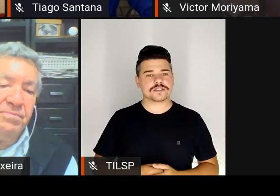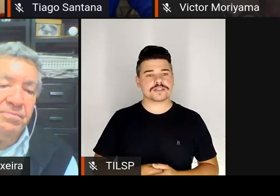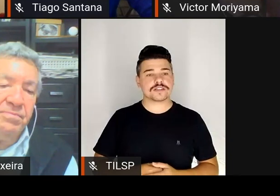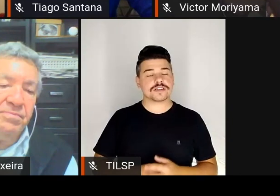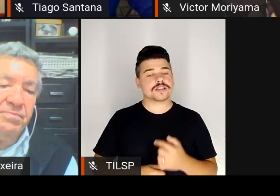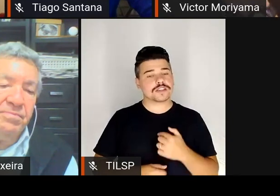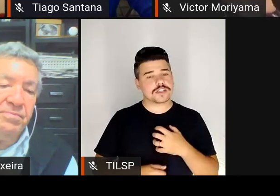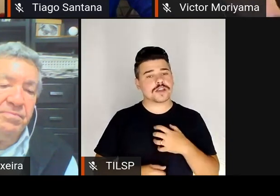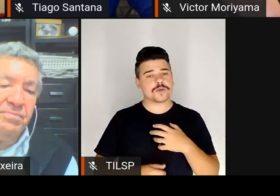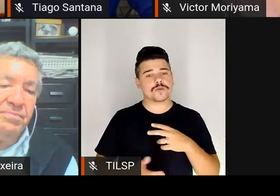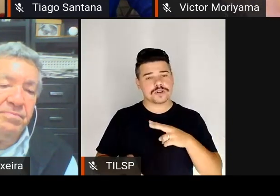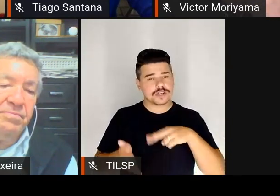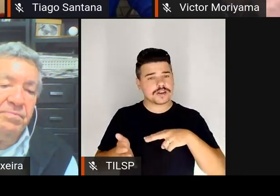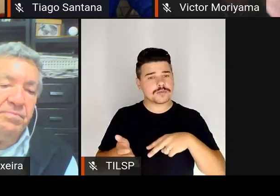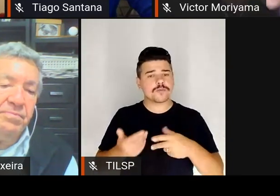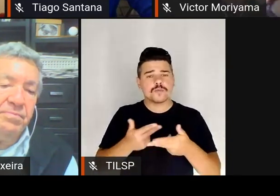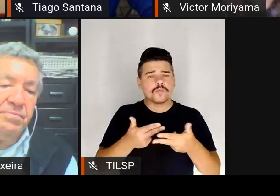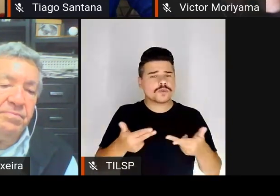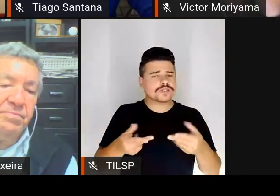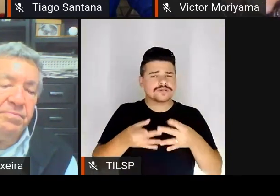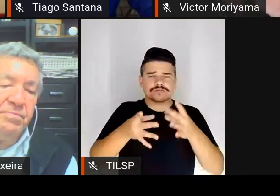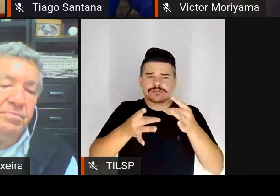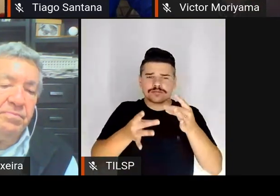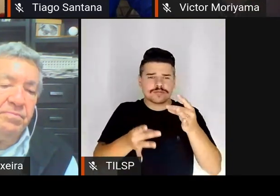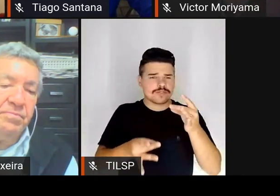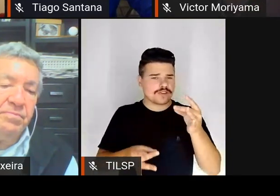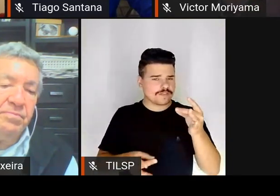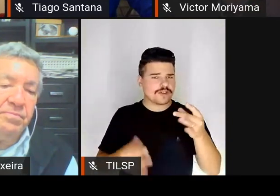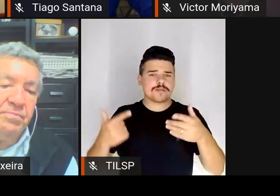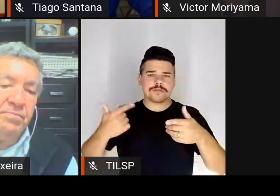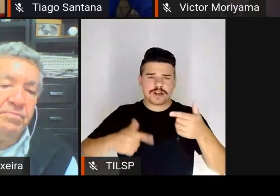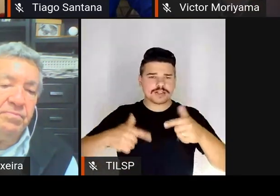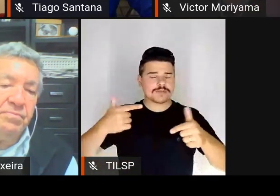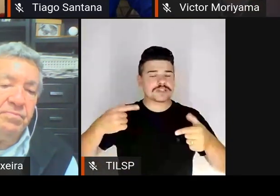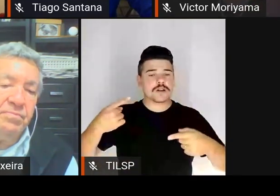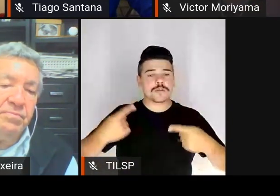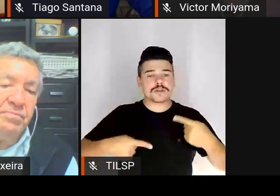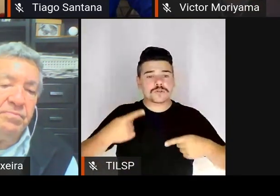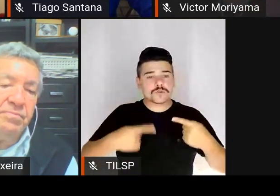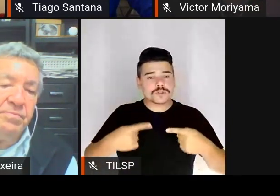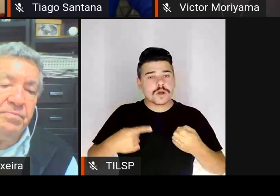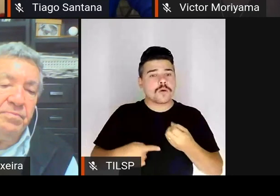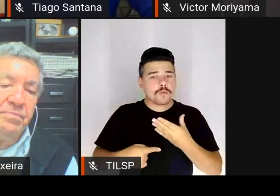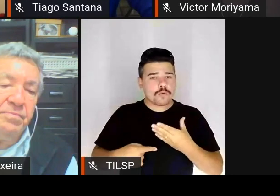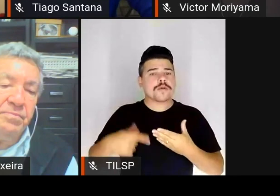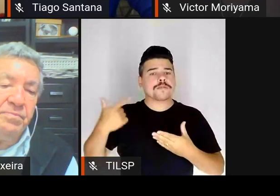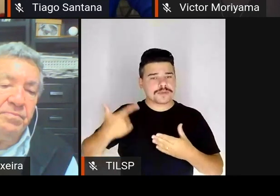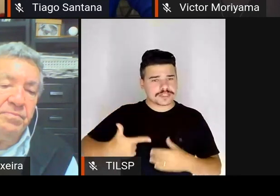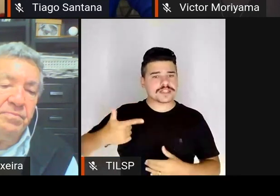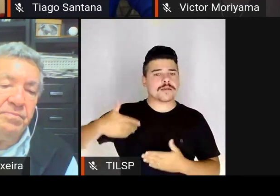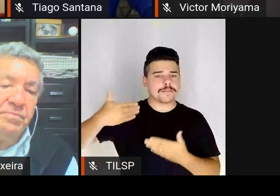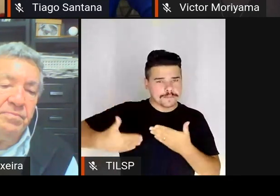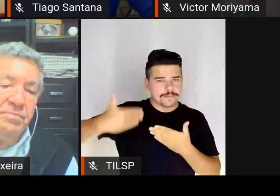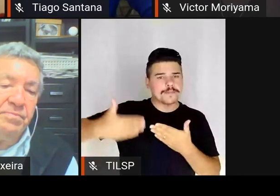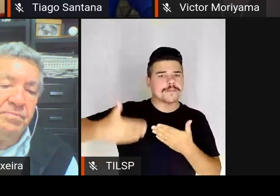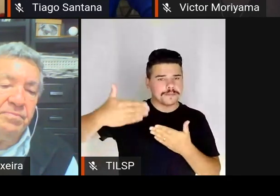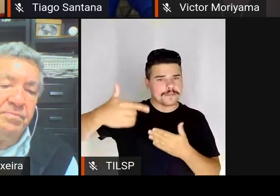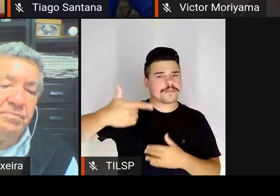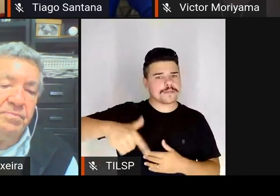teria muito a falar e acho que é uma discussão que tem que prosseguir, talvez a